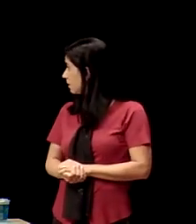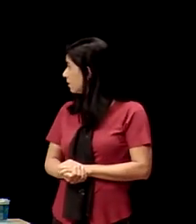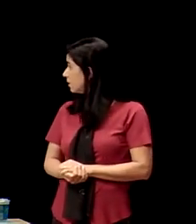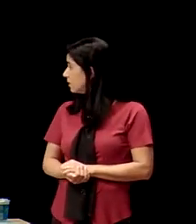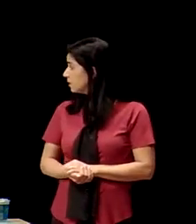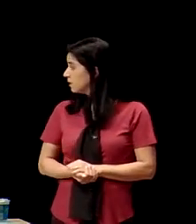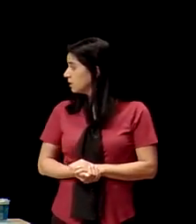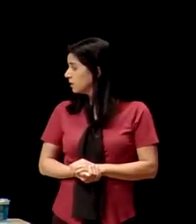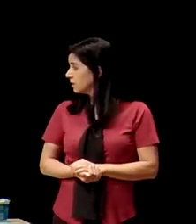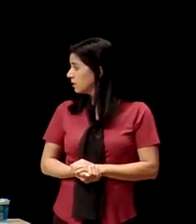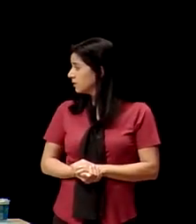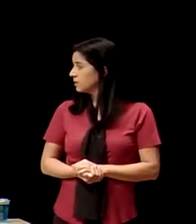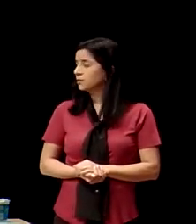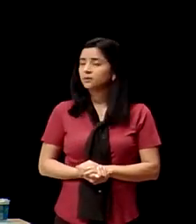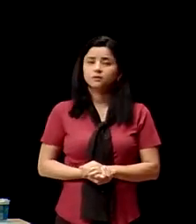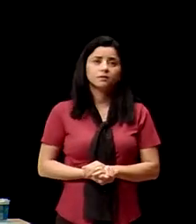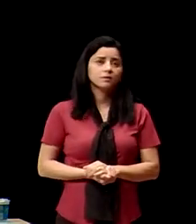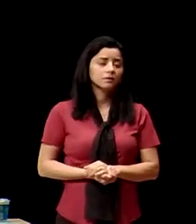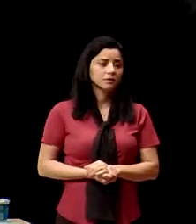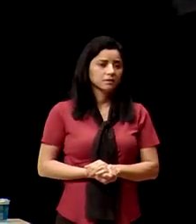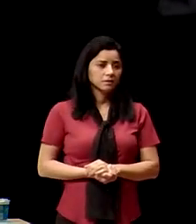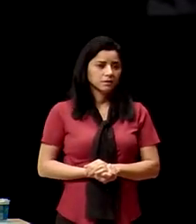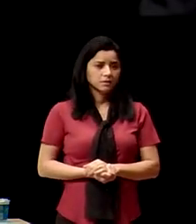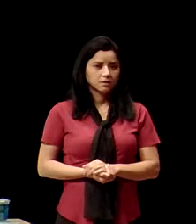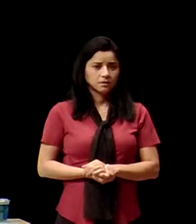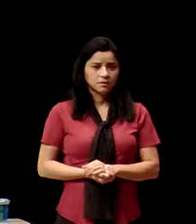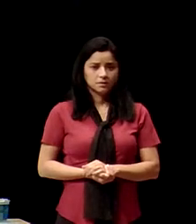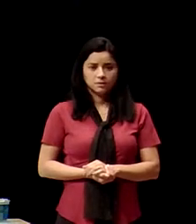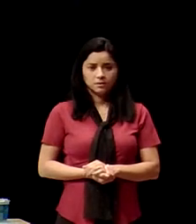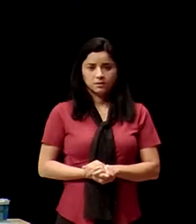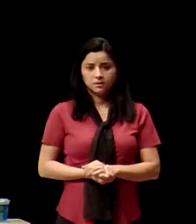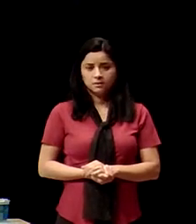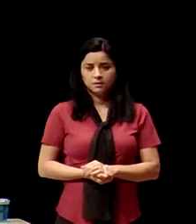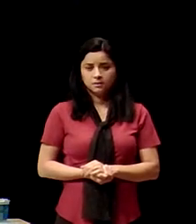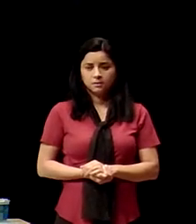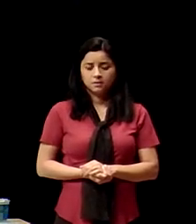So then I go to